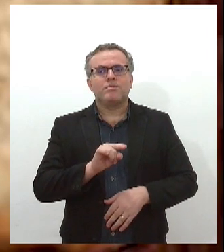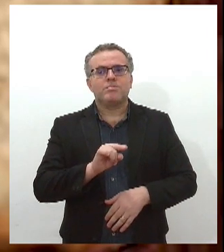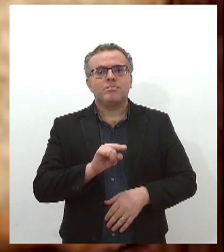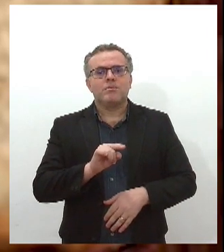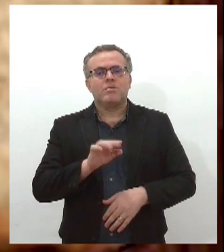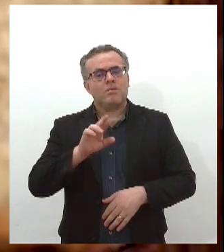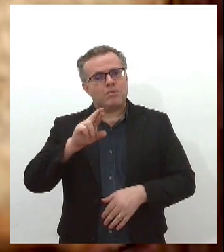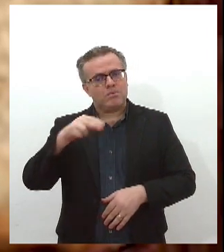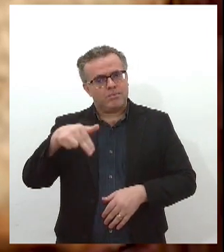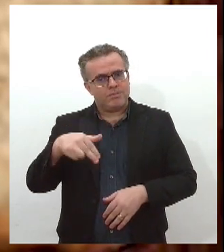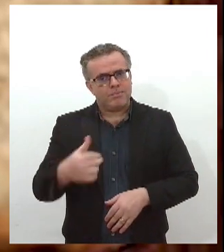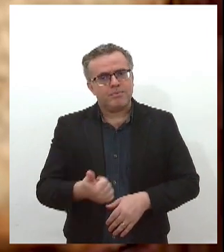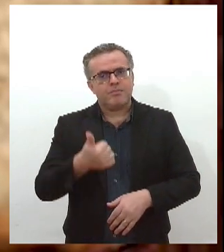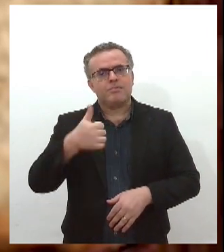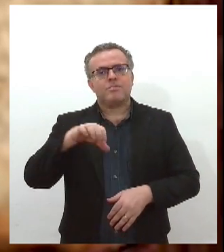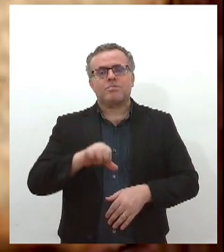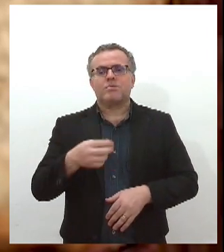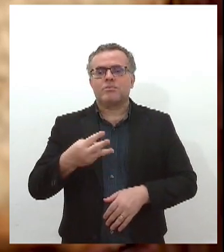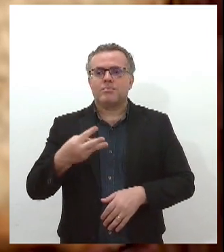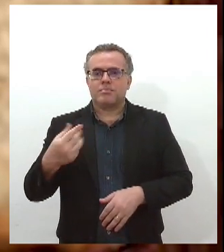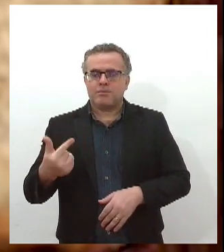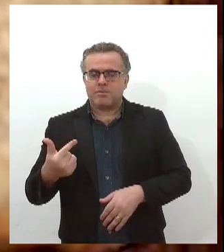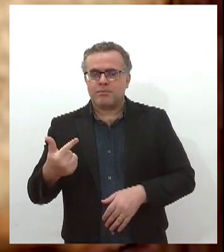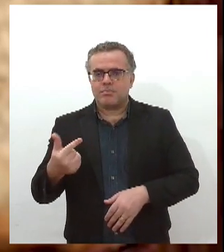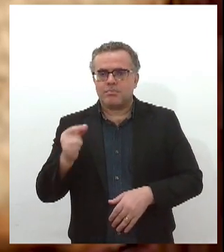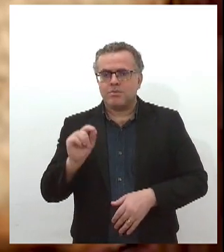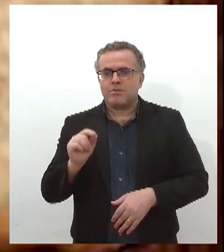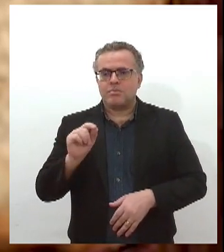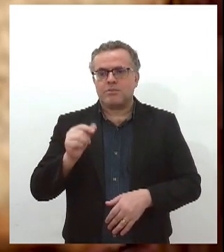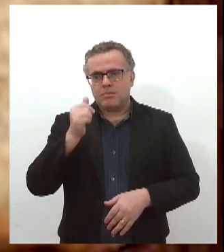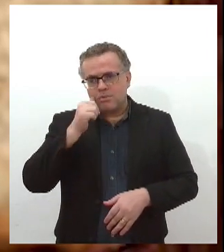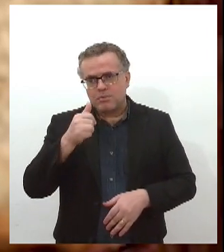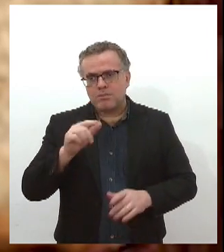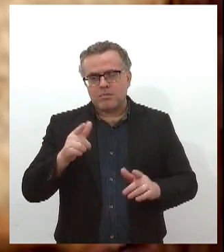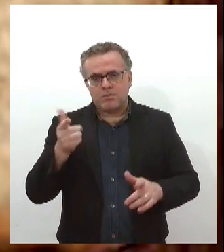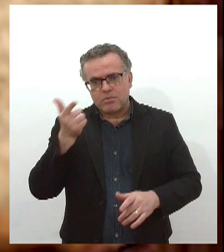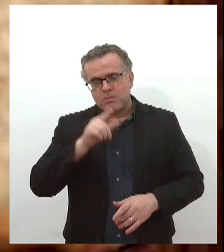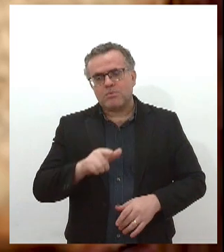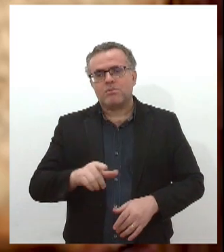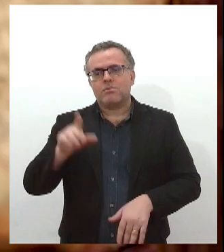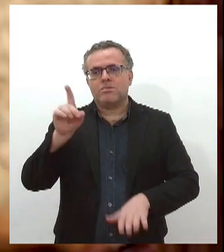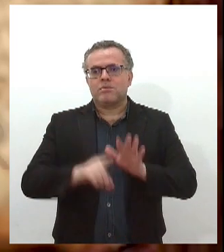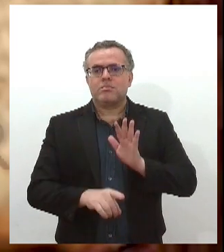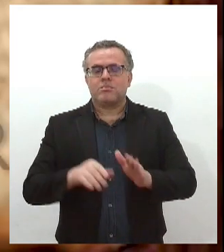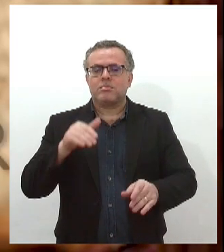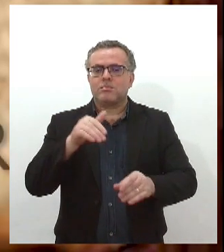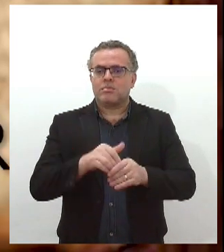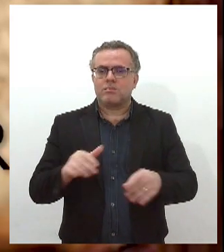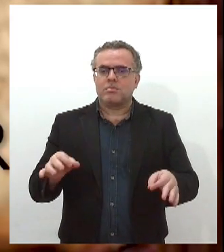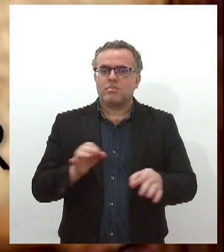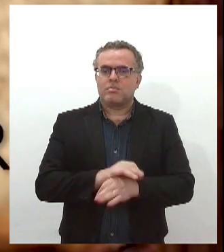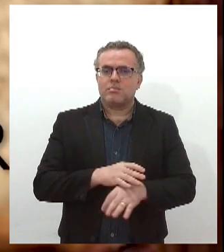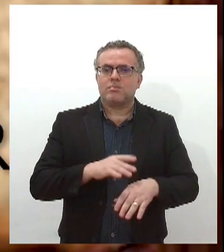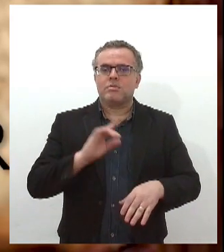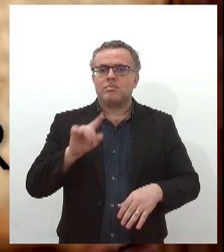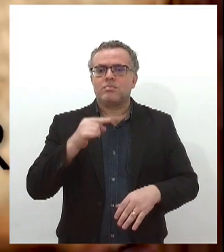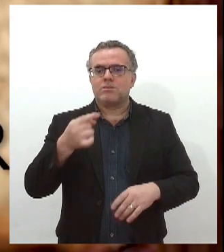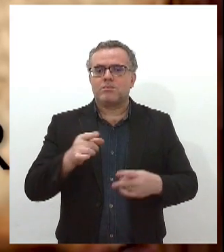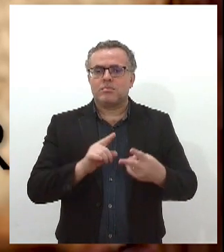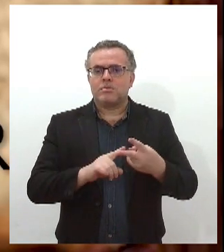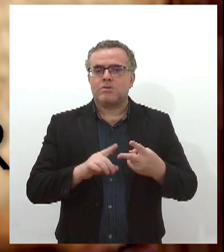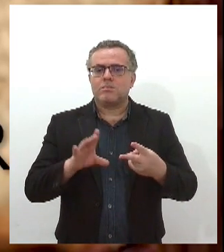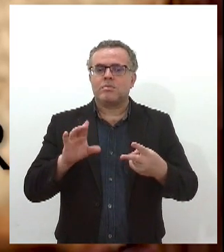1932, as mulheres conquistaram o direito ao voto. Um ano depois, Carlota Pereira de